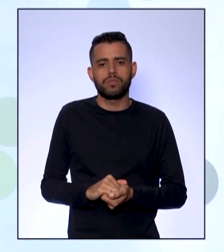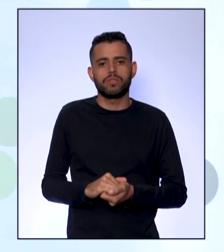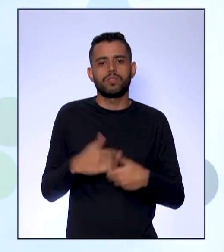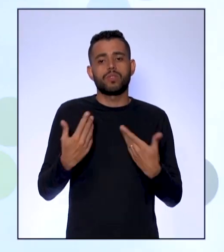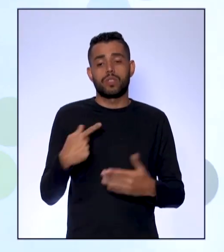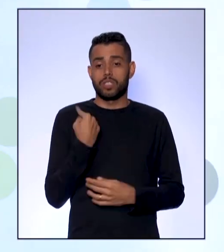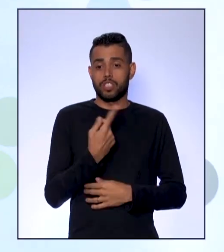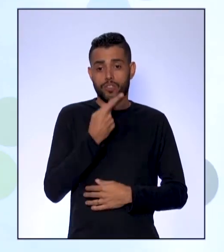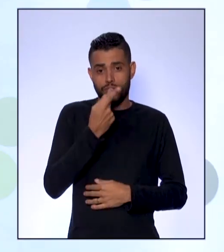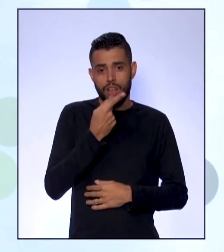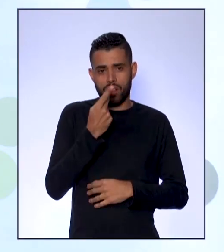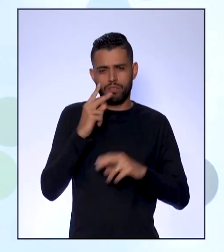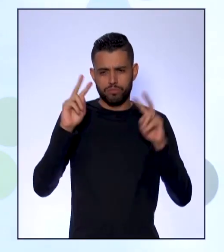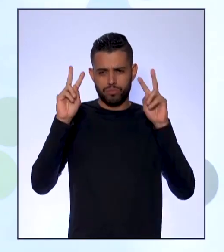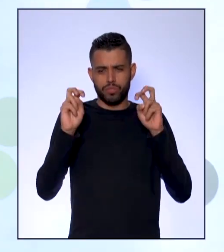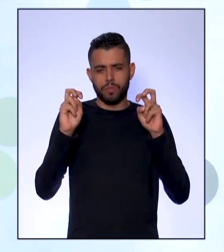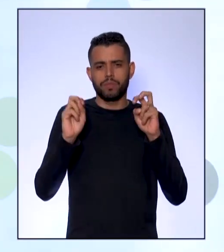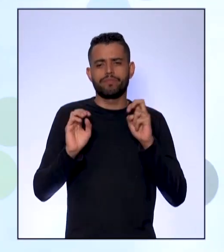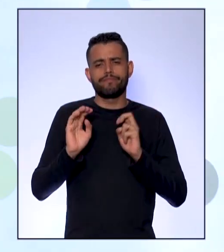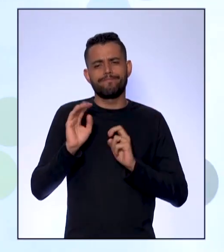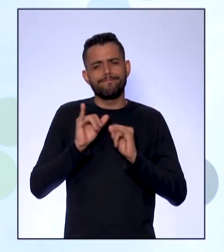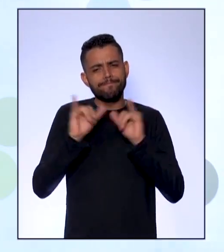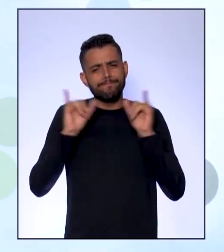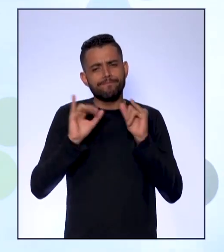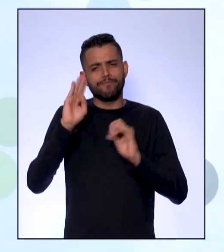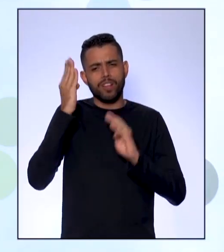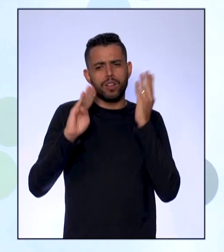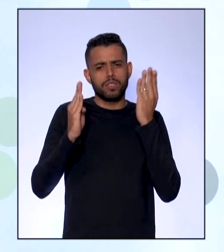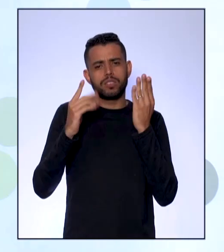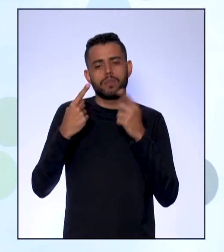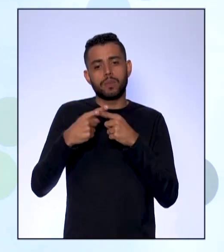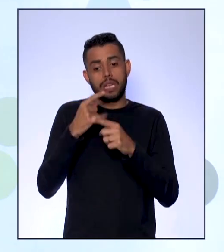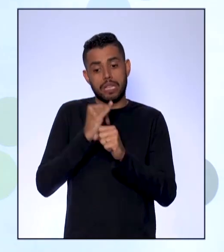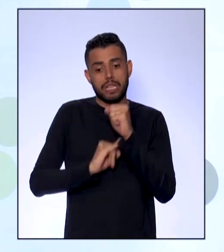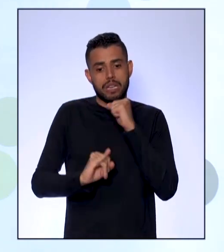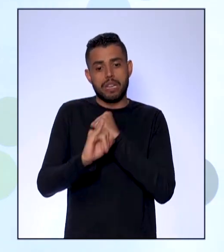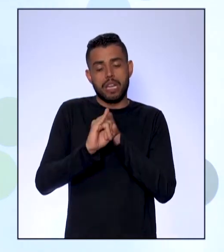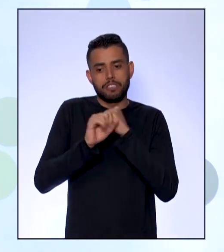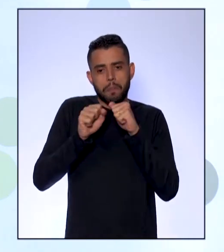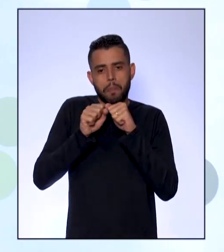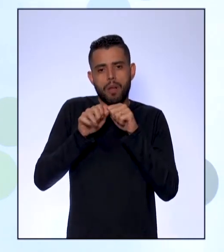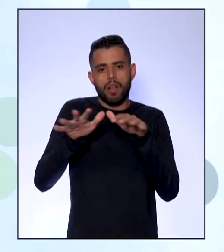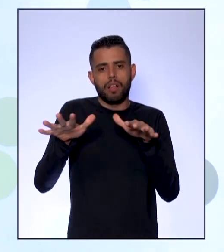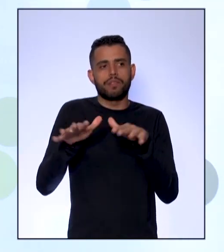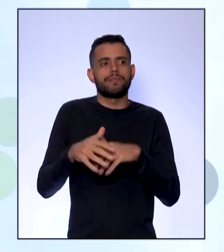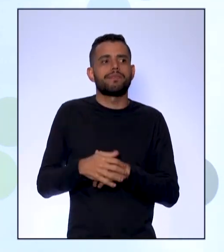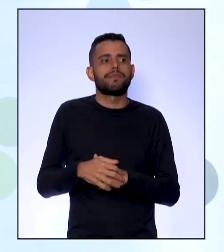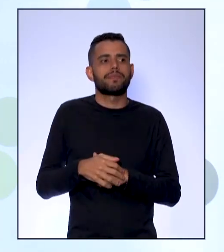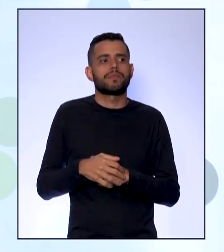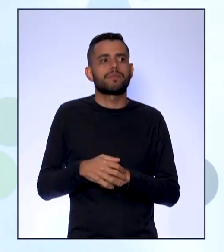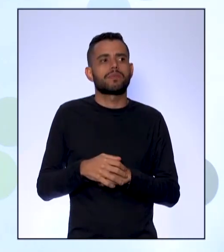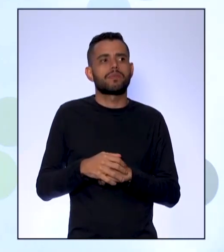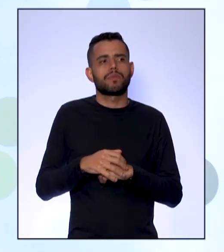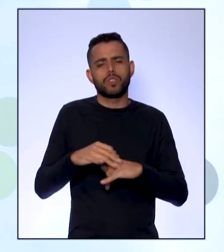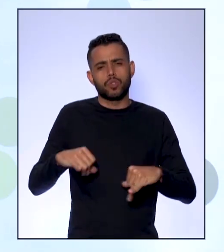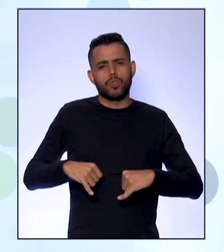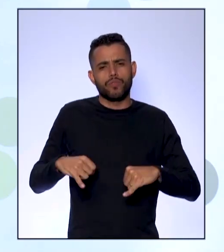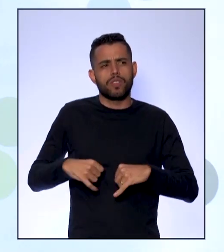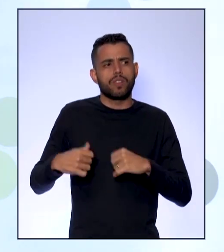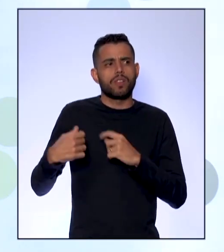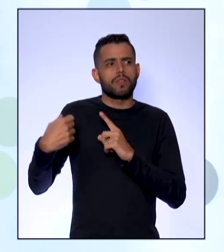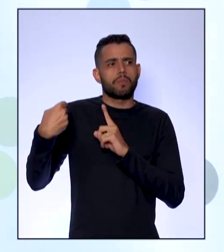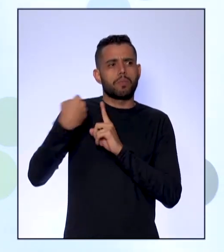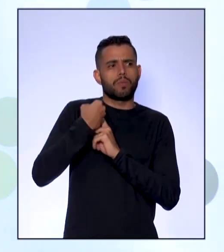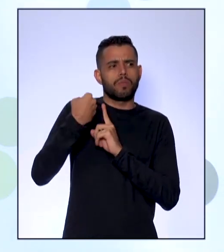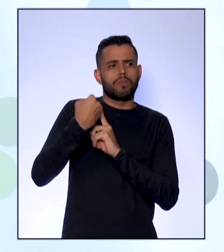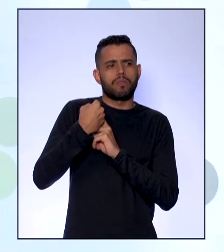fala sobre fake news, uma das coisas que a gente colocou lá é que a internet fez isso virar muito grande. Então, por exemplo, quando eu sofria bullying na escola, não tinha essa época de